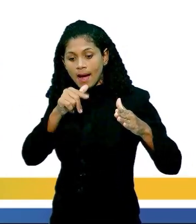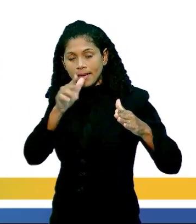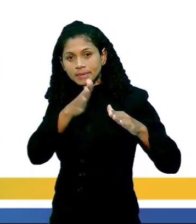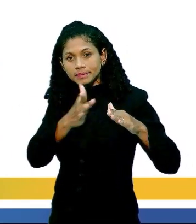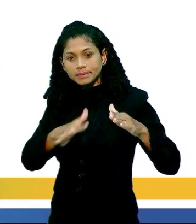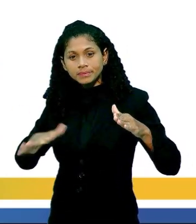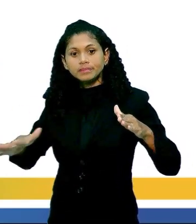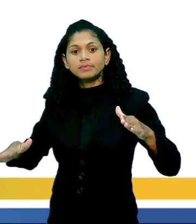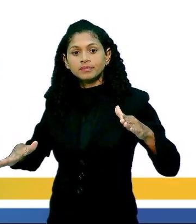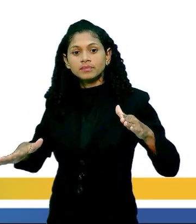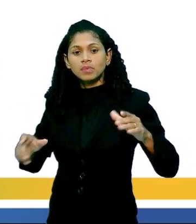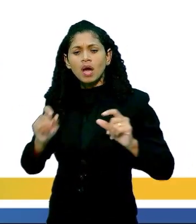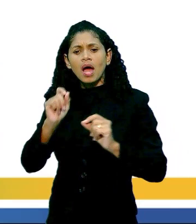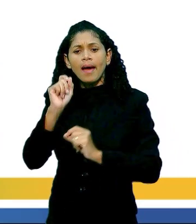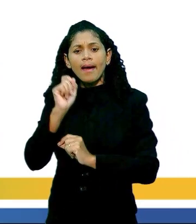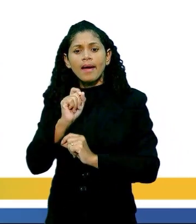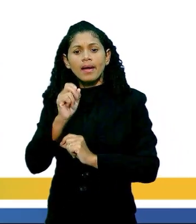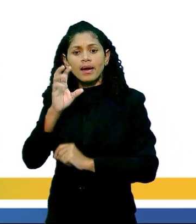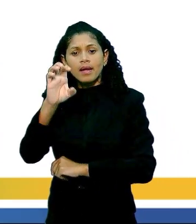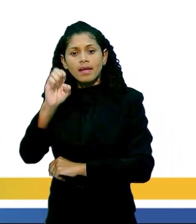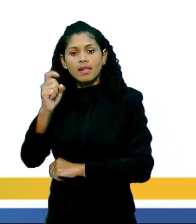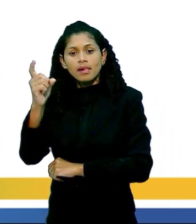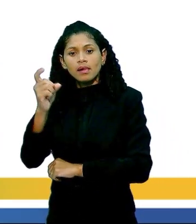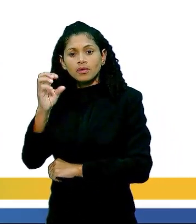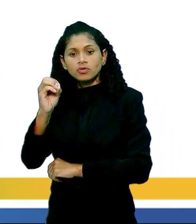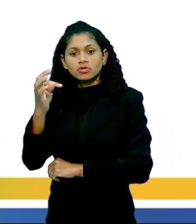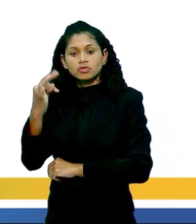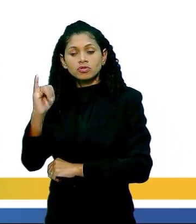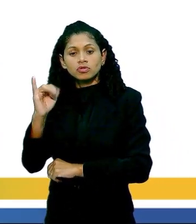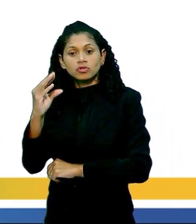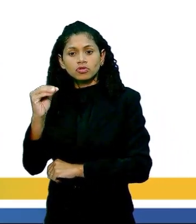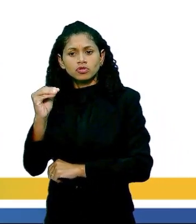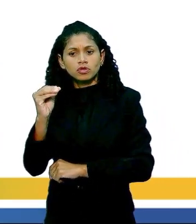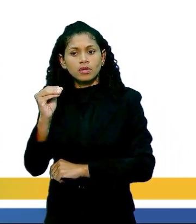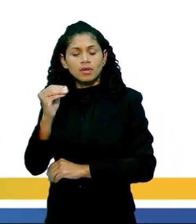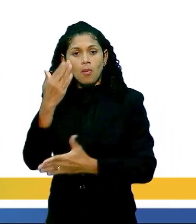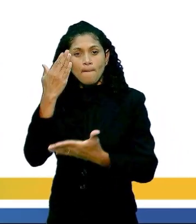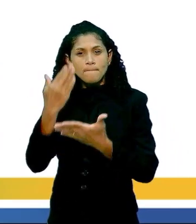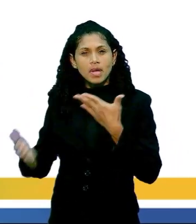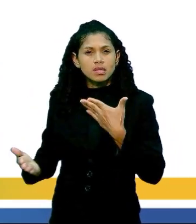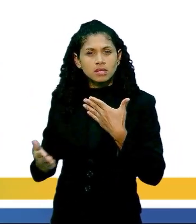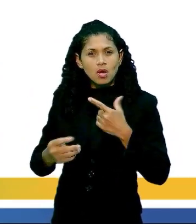portanto causou perda da diversidade biológica? Não, aumentou aí, né?